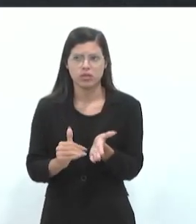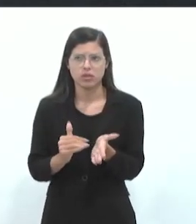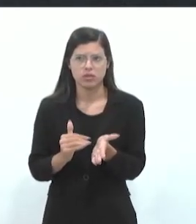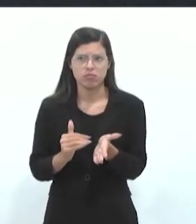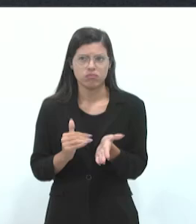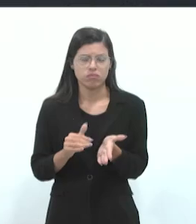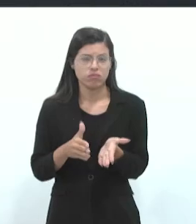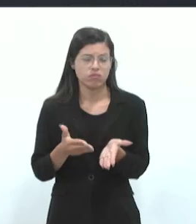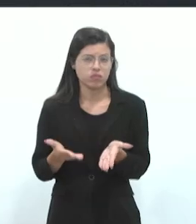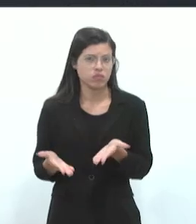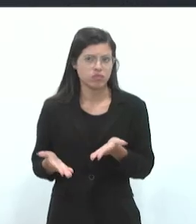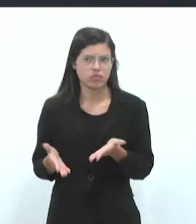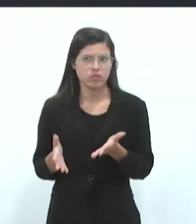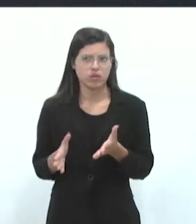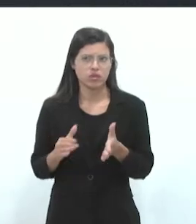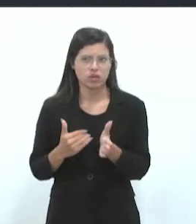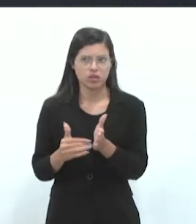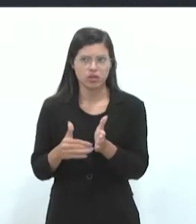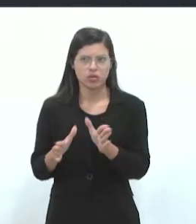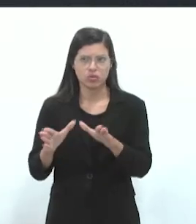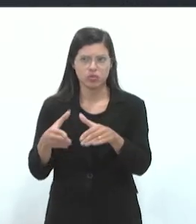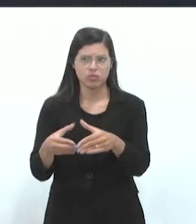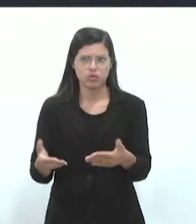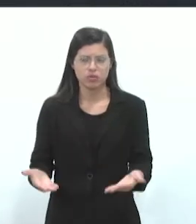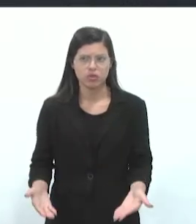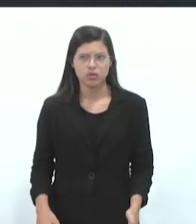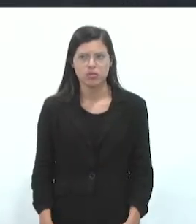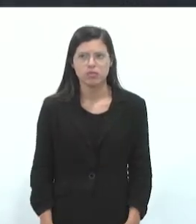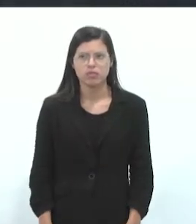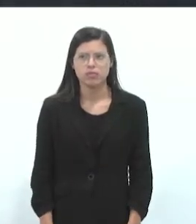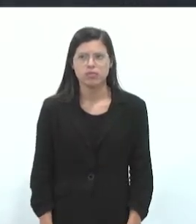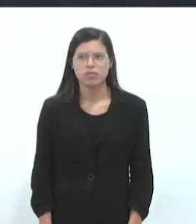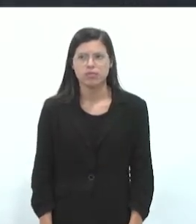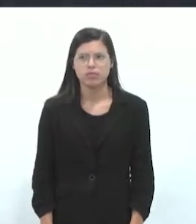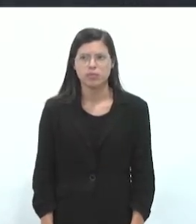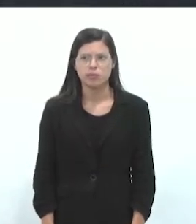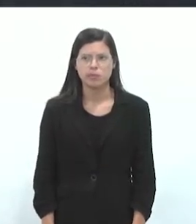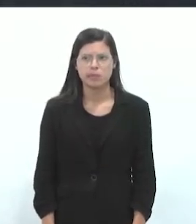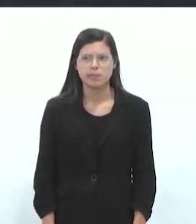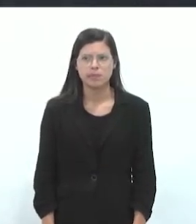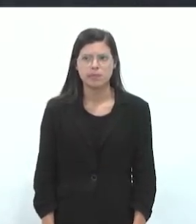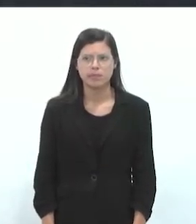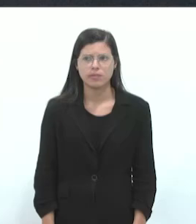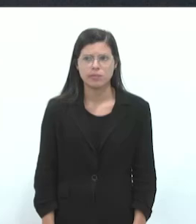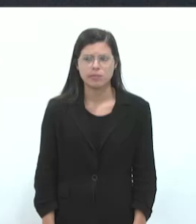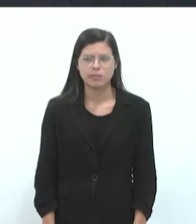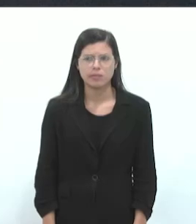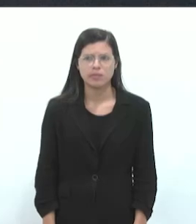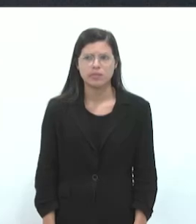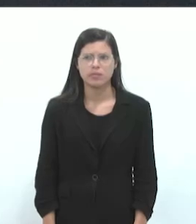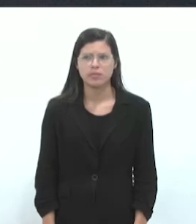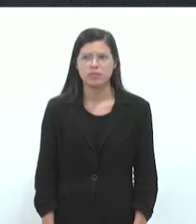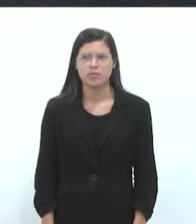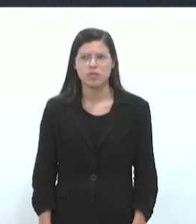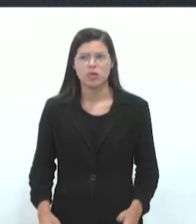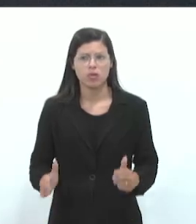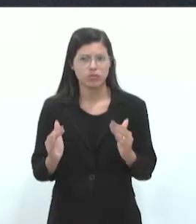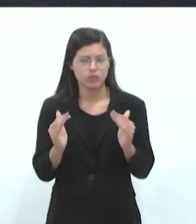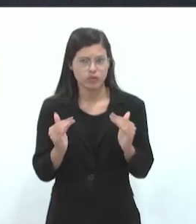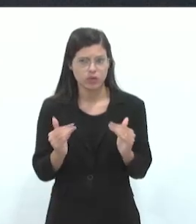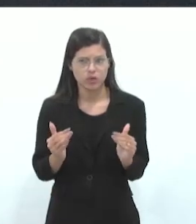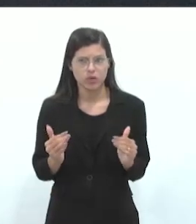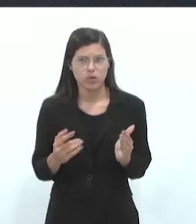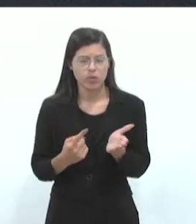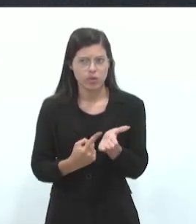Quem decide somos nós. Pelo amor de Deus, né? Senhor presidente, então Deputado fica Cozzolino. acordado que retorna aqui as emendas